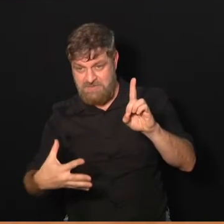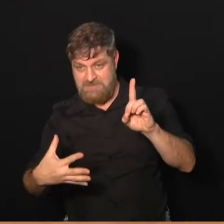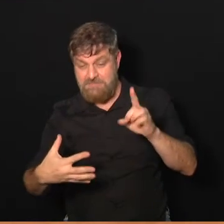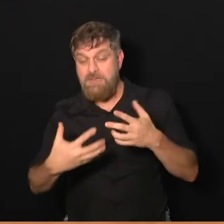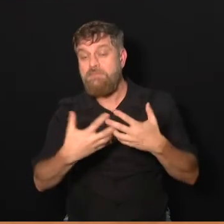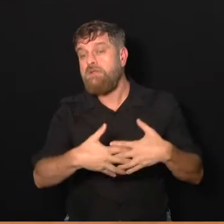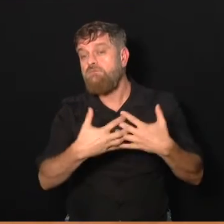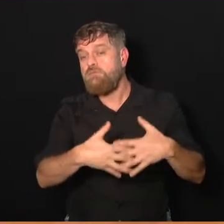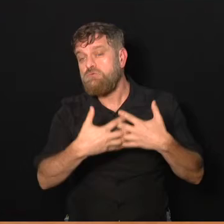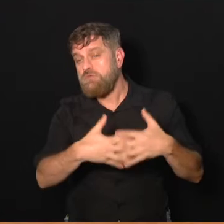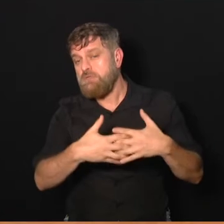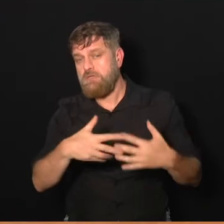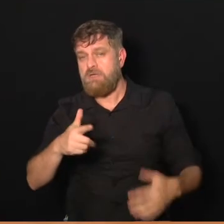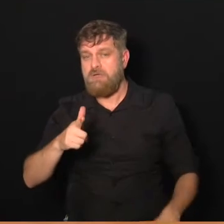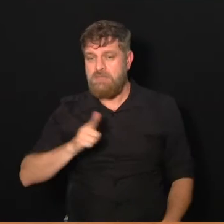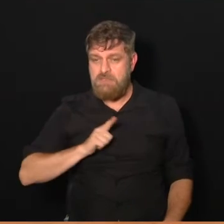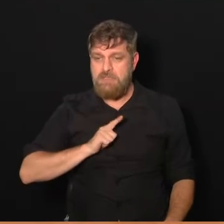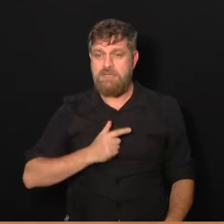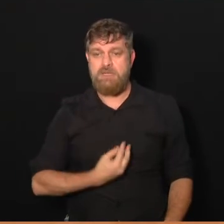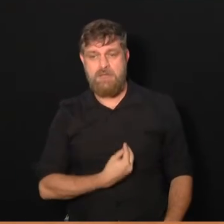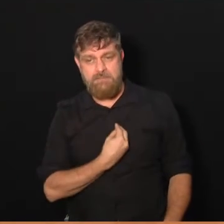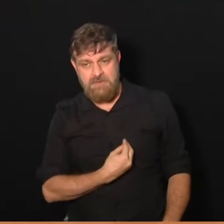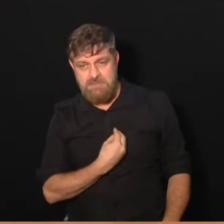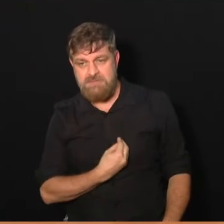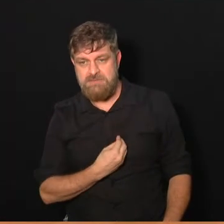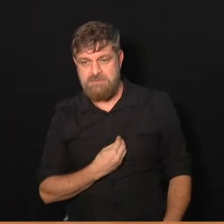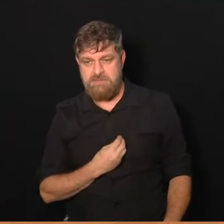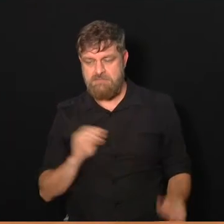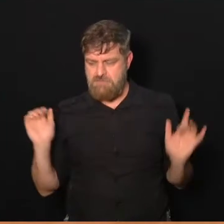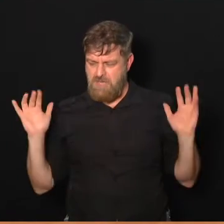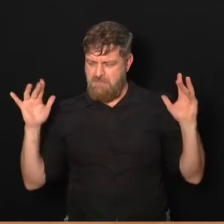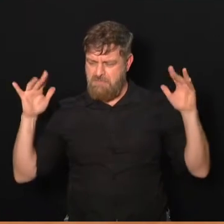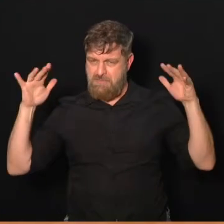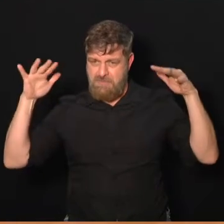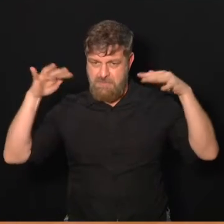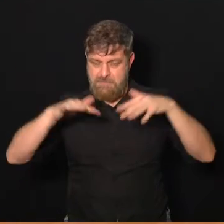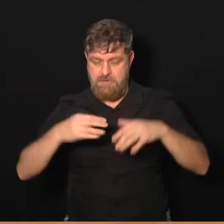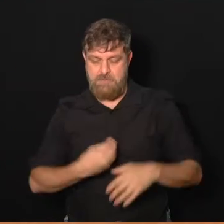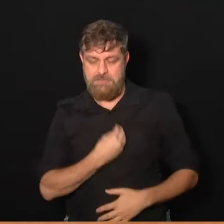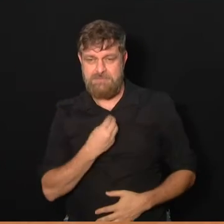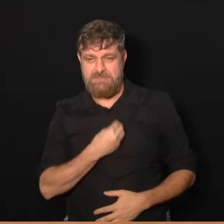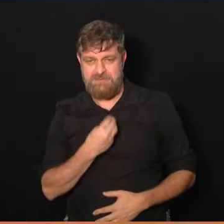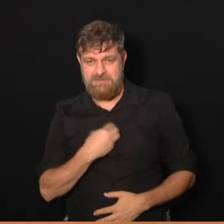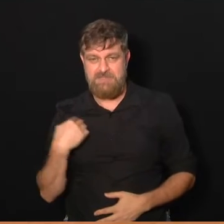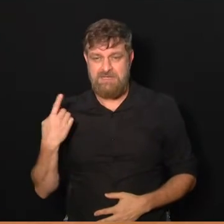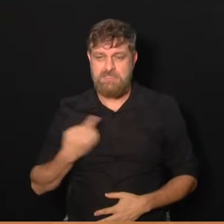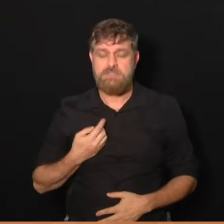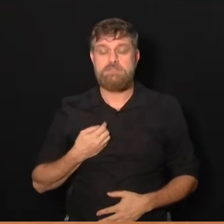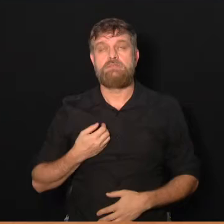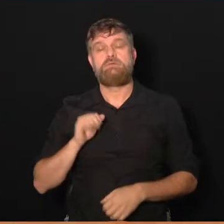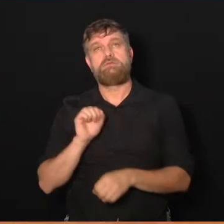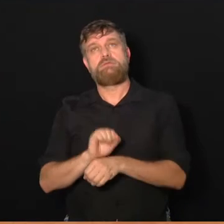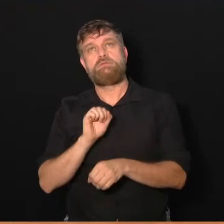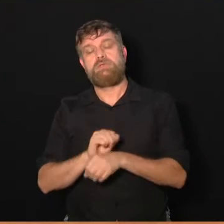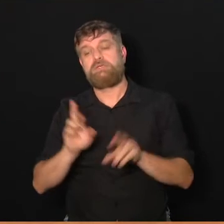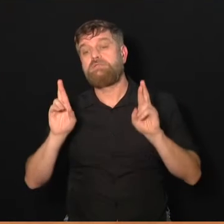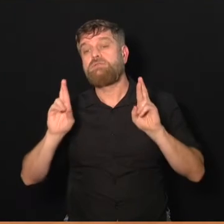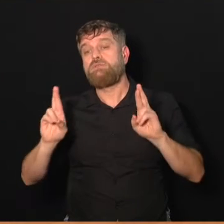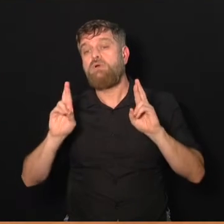efetiva, ela tem que ter a participação de todos os cidadãos, né? A gente muitas vezes espera